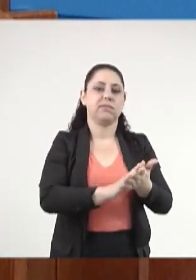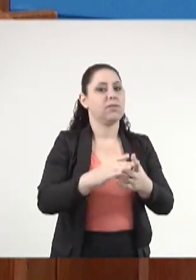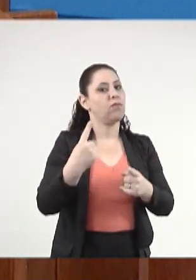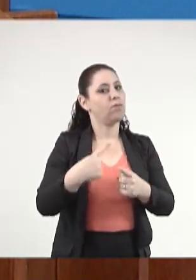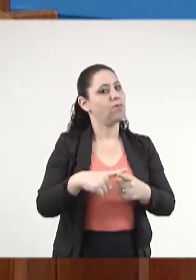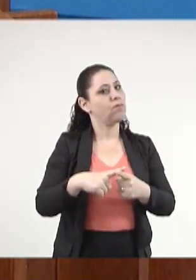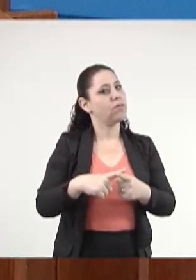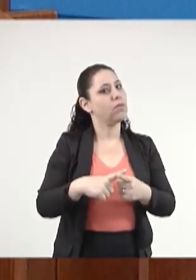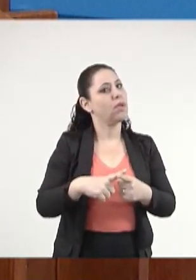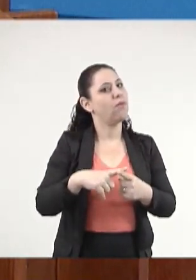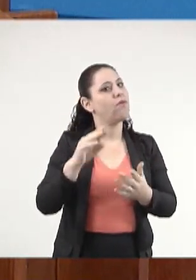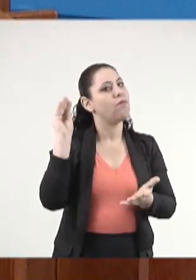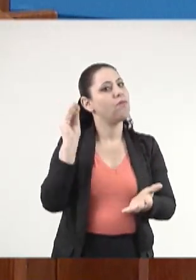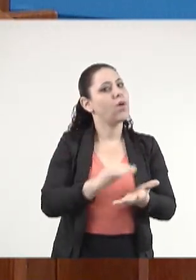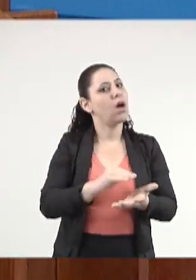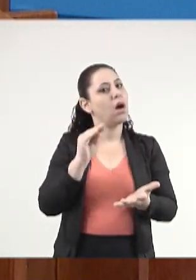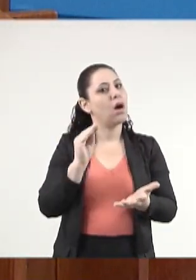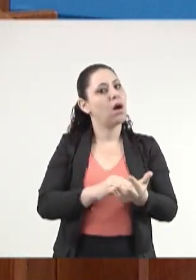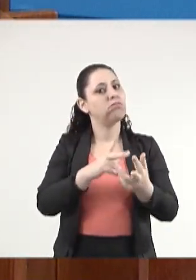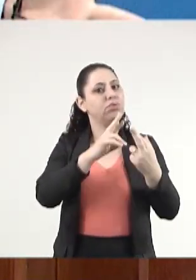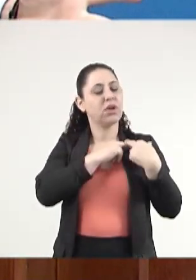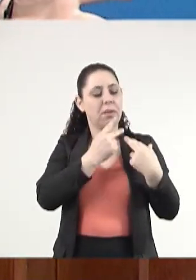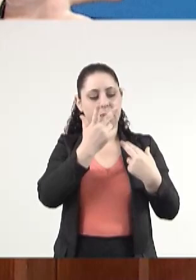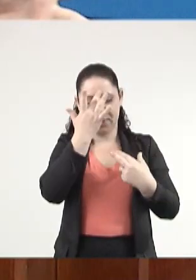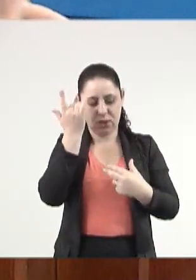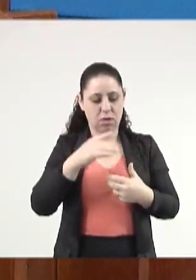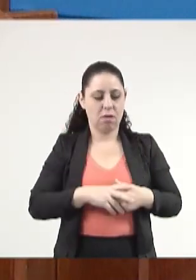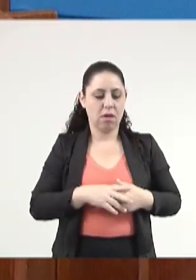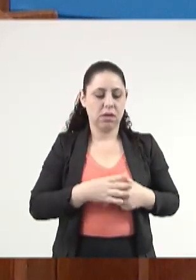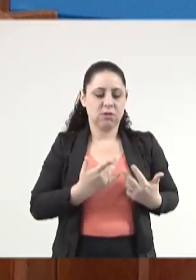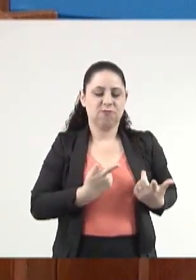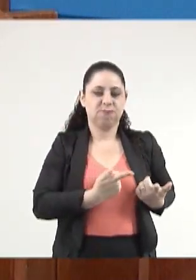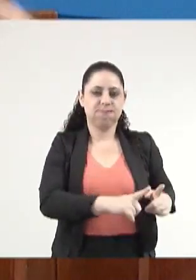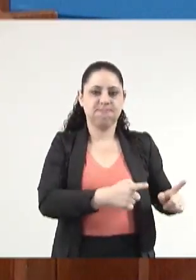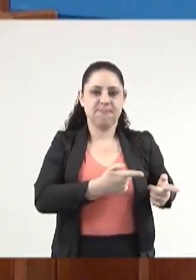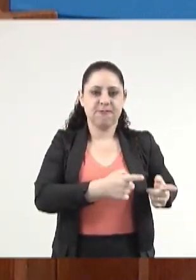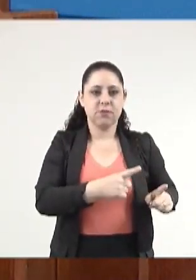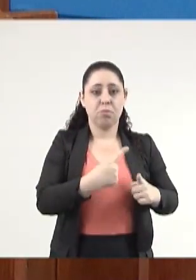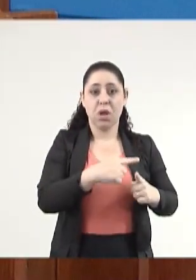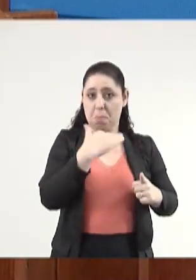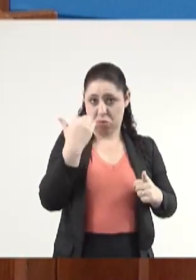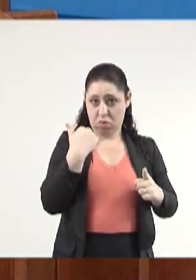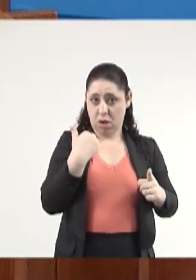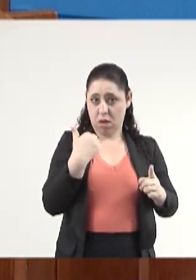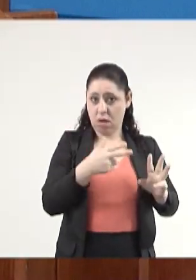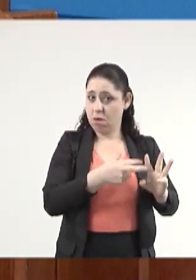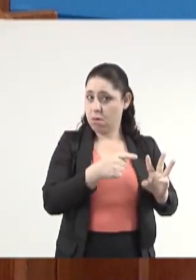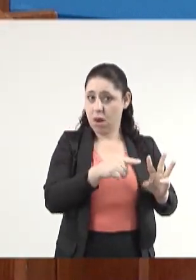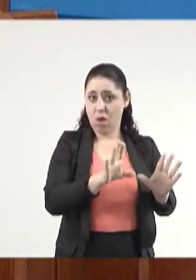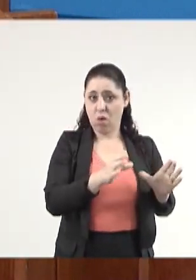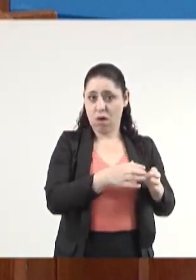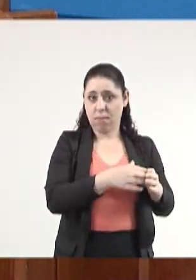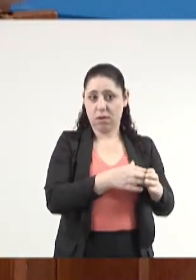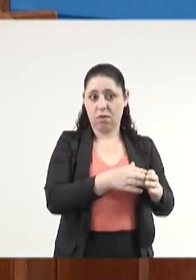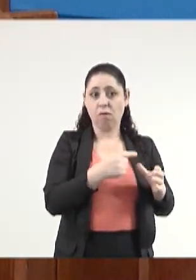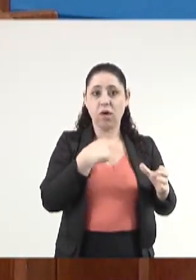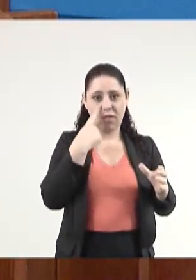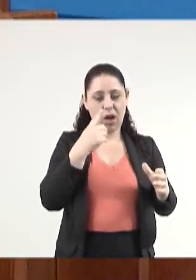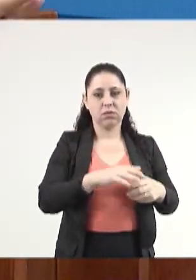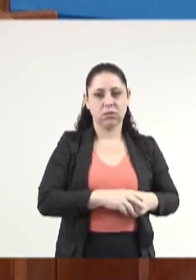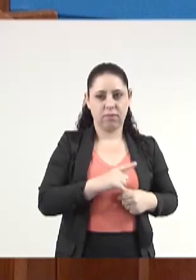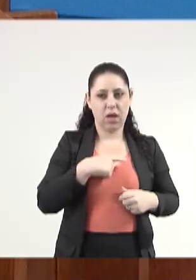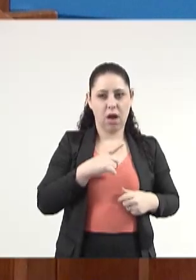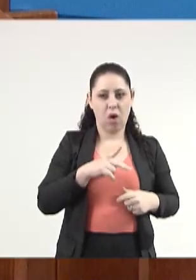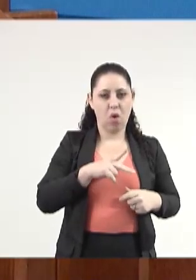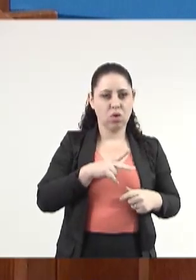uma irresponsabilidade as pessoas incitarem, né? Porque quem morre são os indígenas. Olha, vocês vão lá